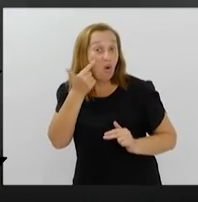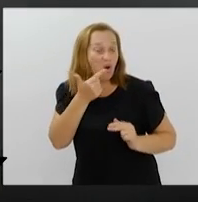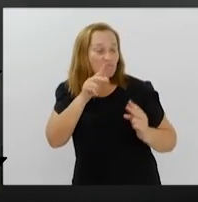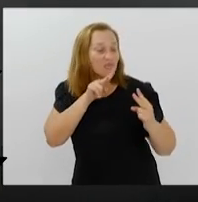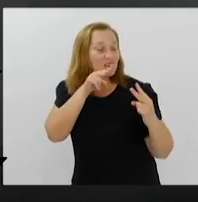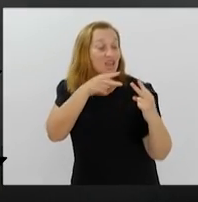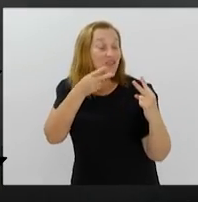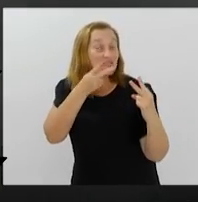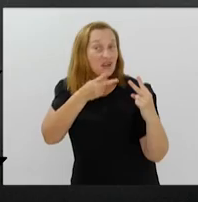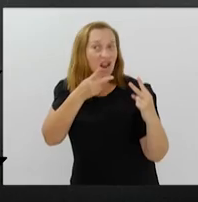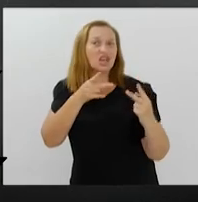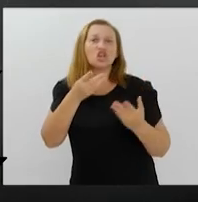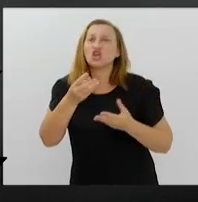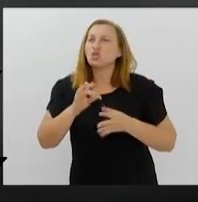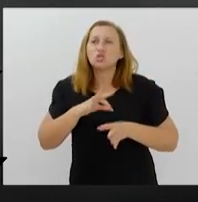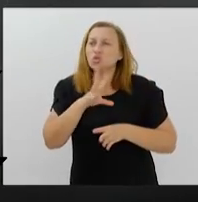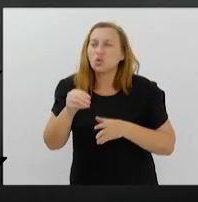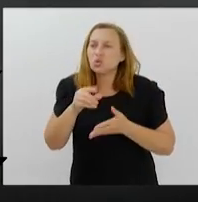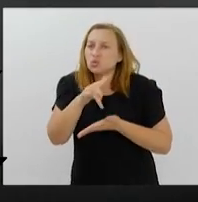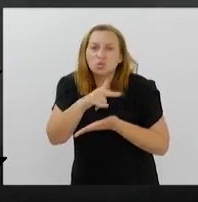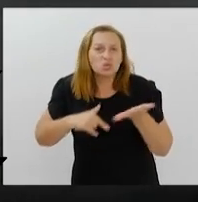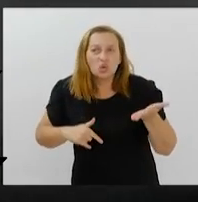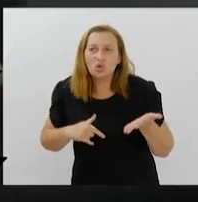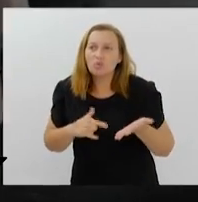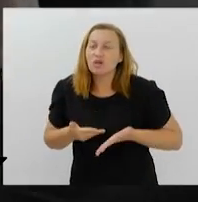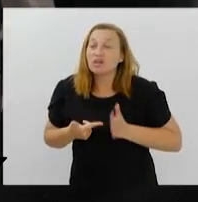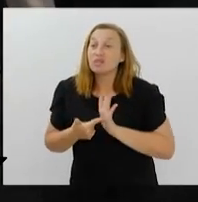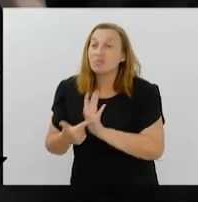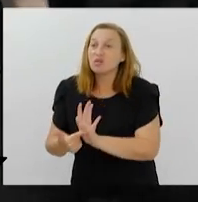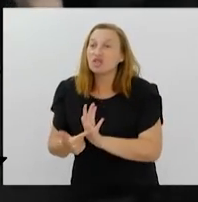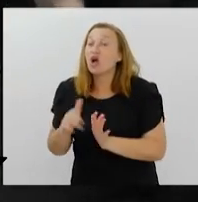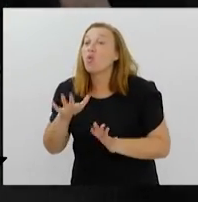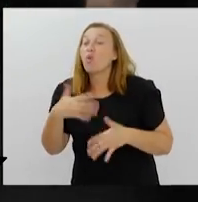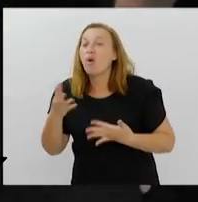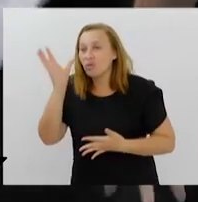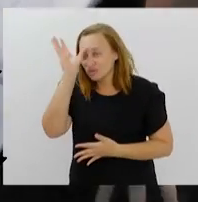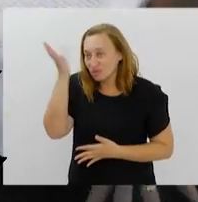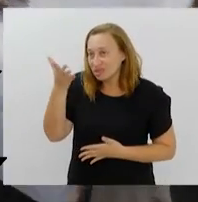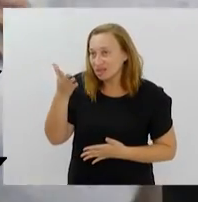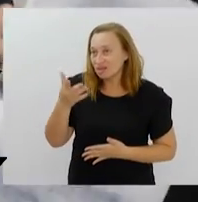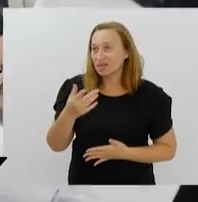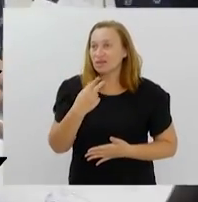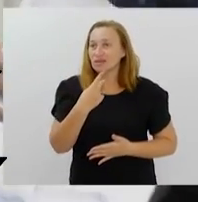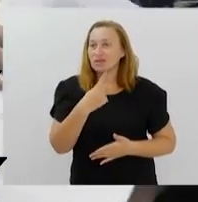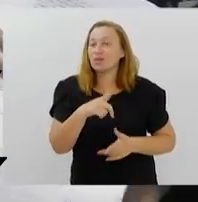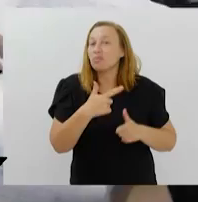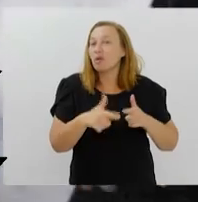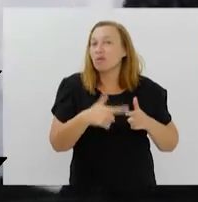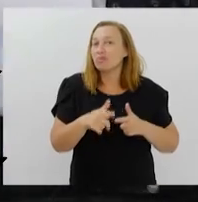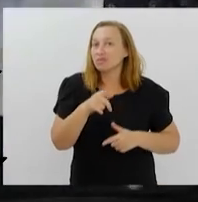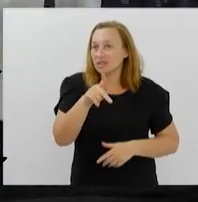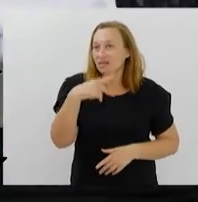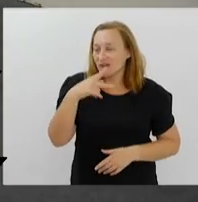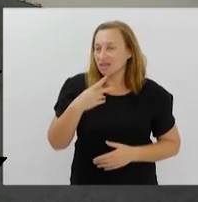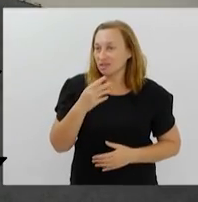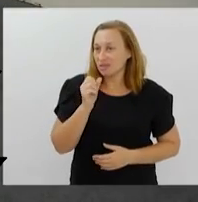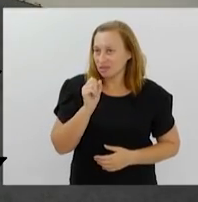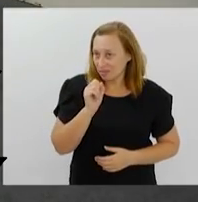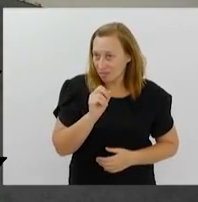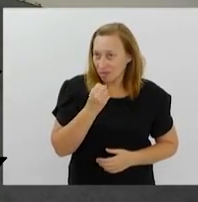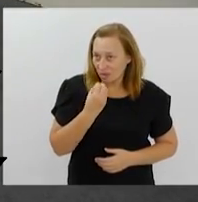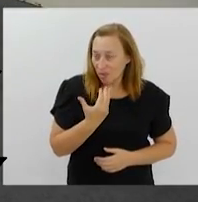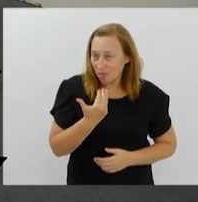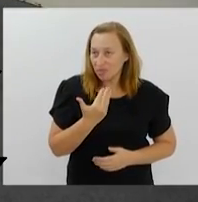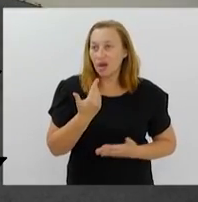você você traga todos os documentos o que for preciso para dizer para você qual solução que ele vai dar pra demanda que você tá dizendo tá bom isso é uma promessa